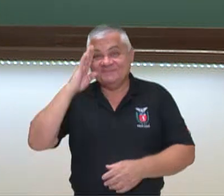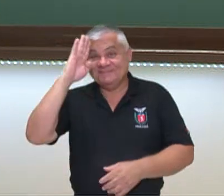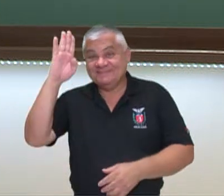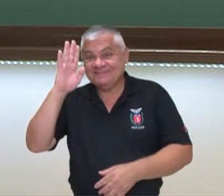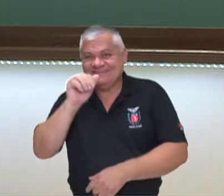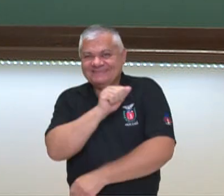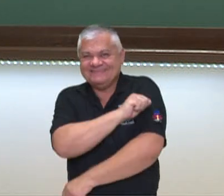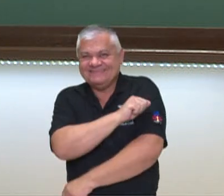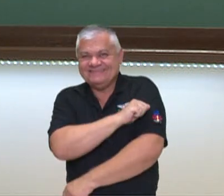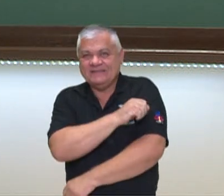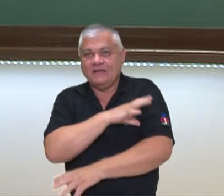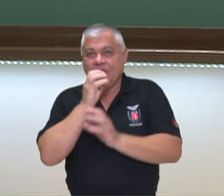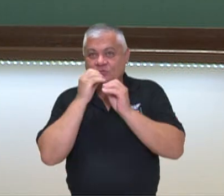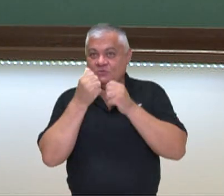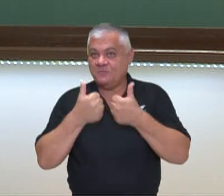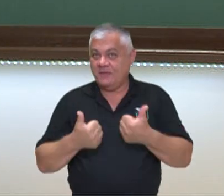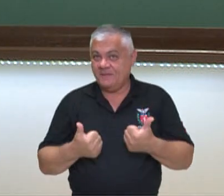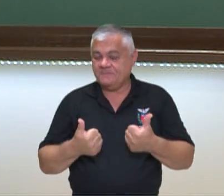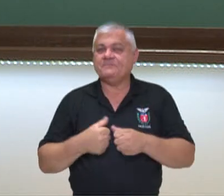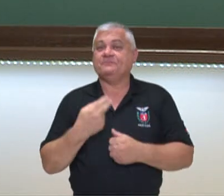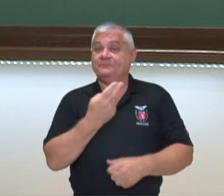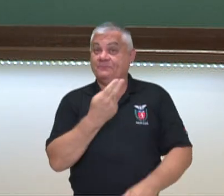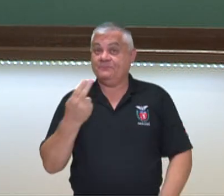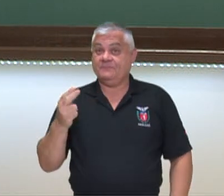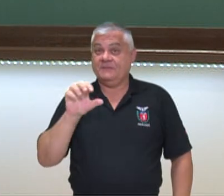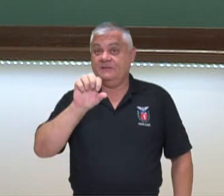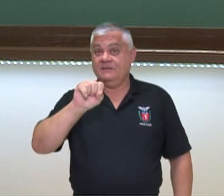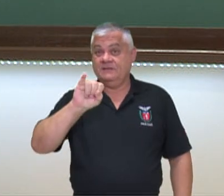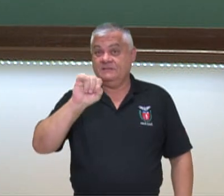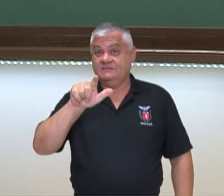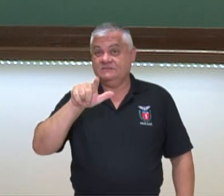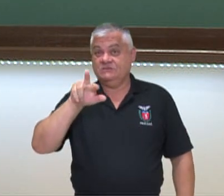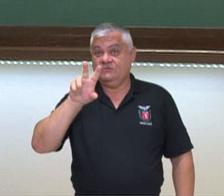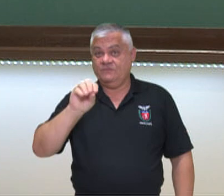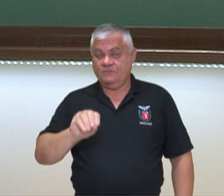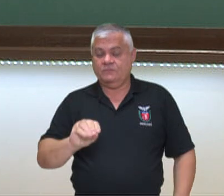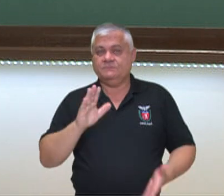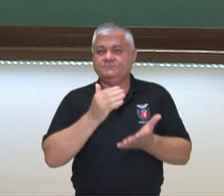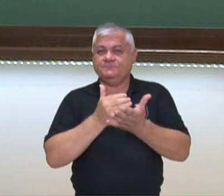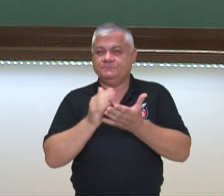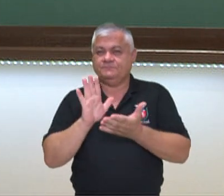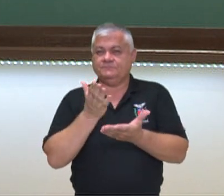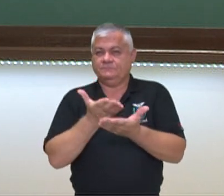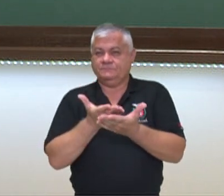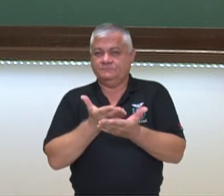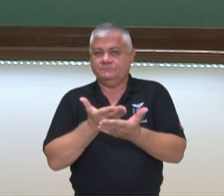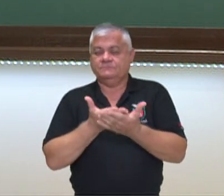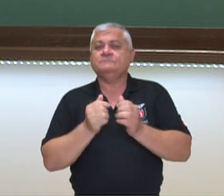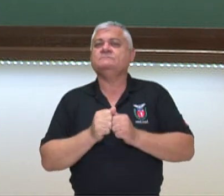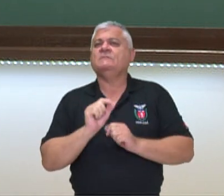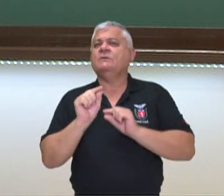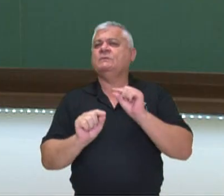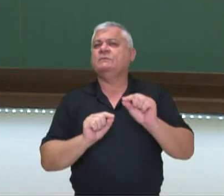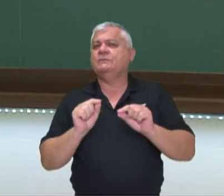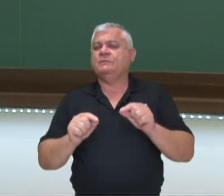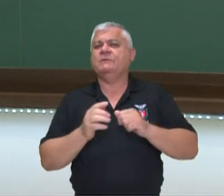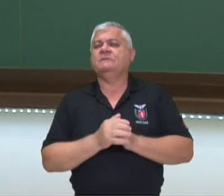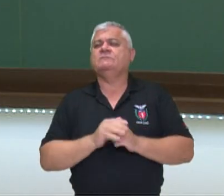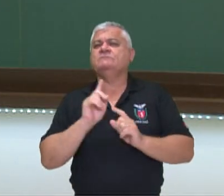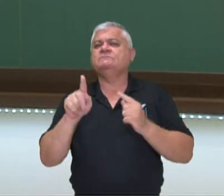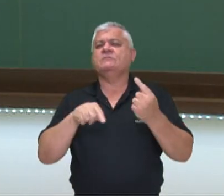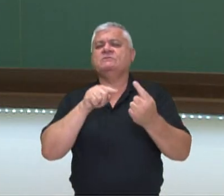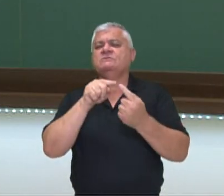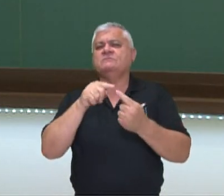everyone! Espero que todos vocês estejam bem. Eu sou o professor Silvio e vamos dar início à nossa aula. Lembrando que o nosso